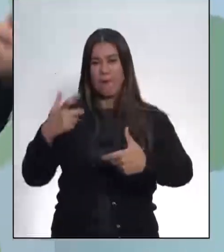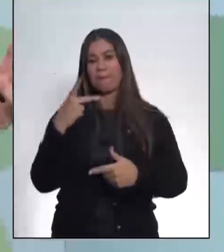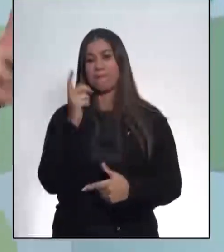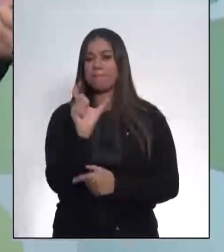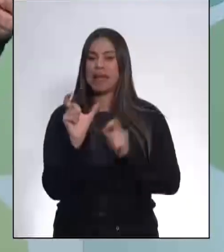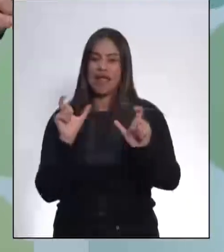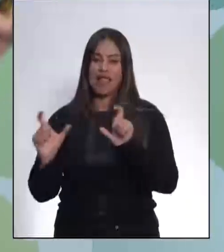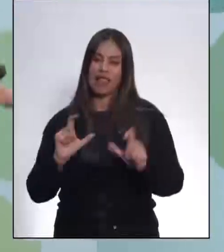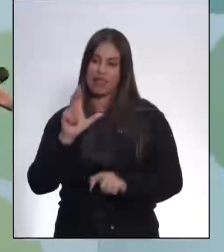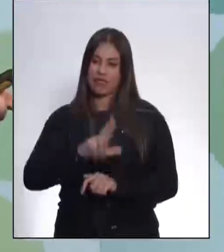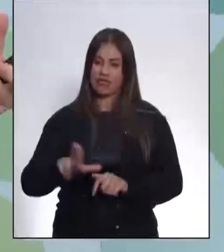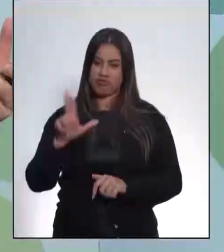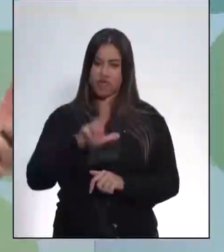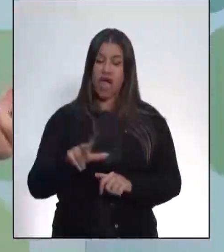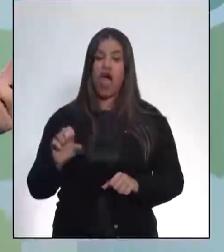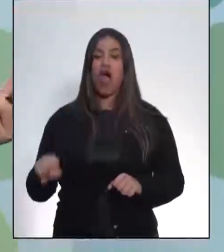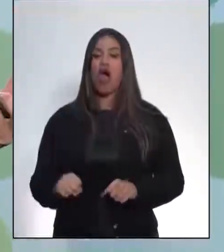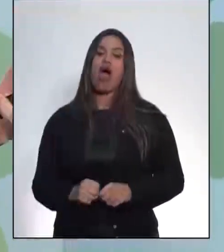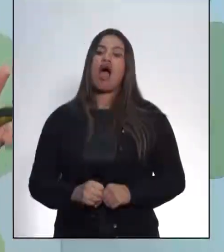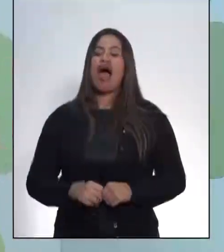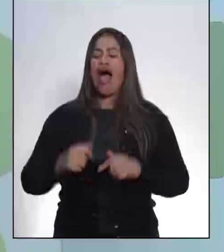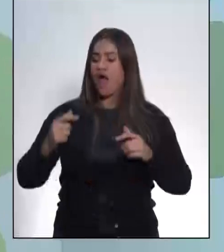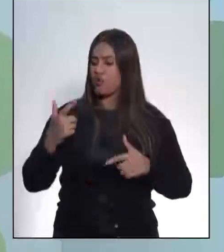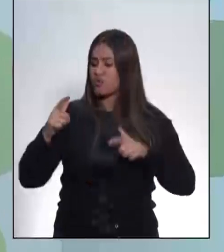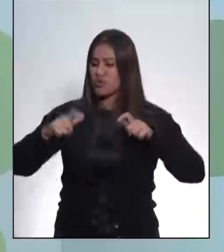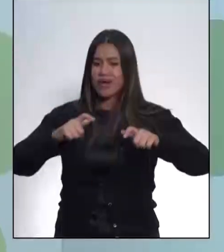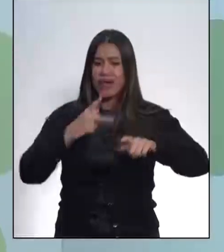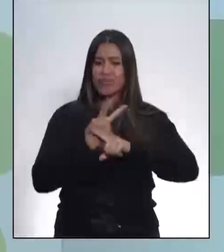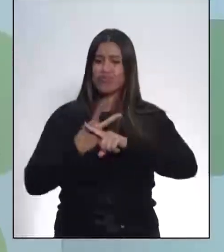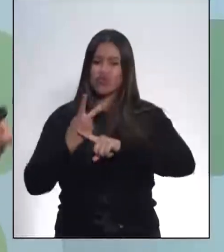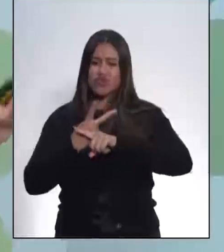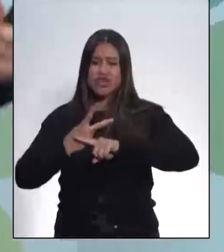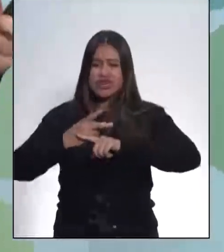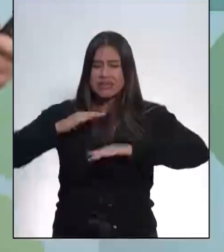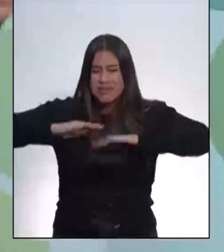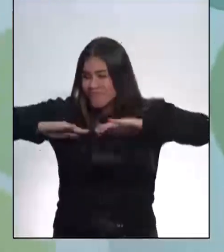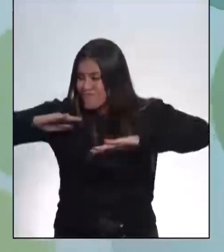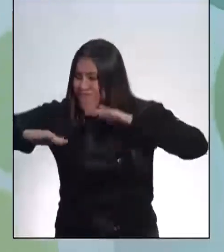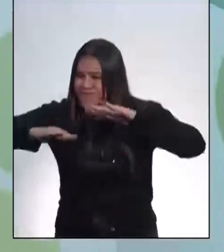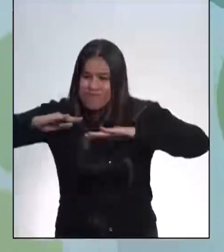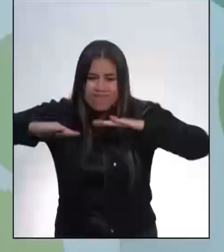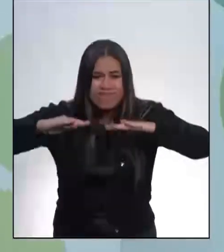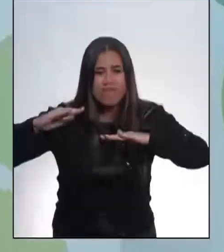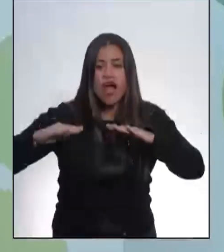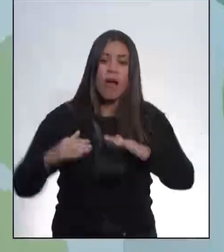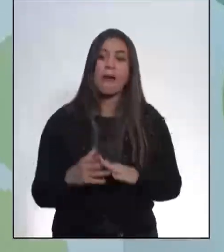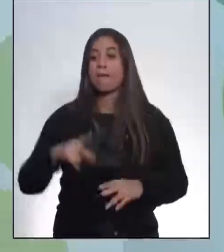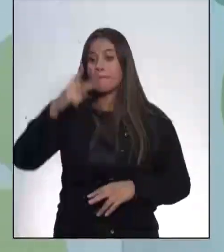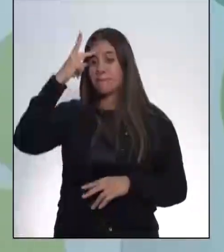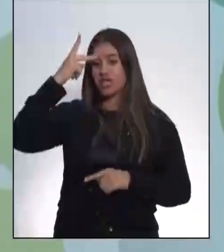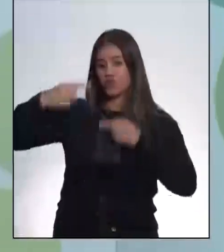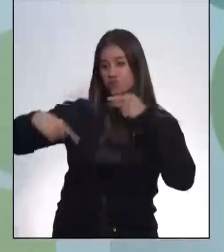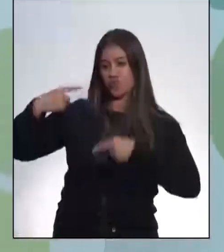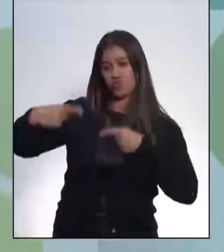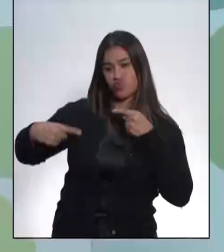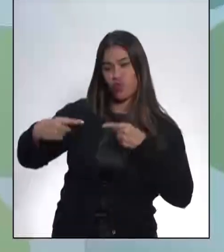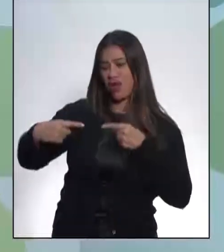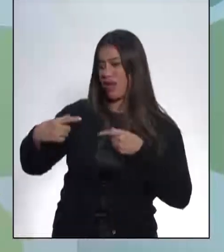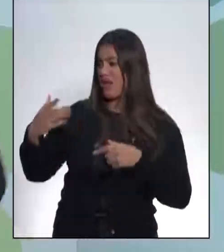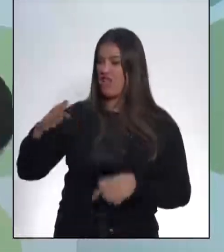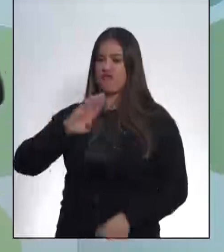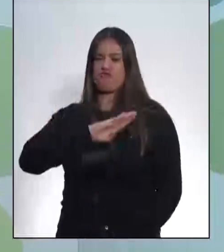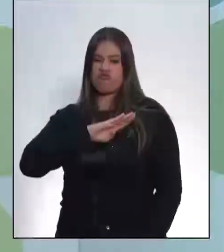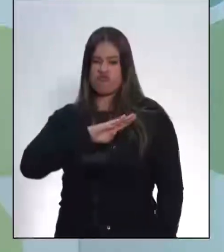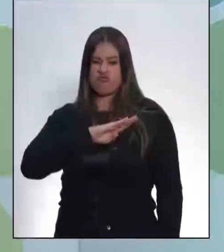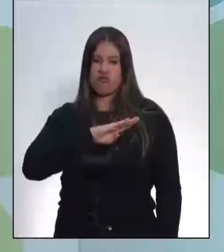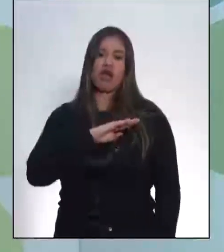você está procurando o emprego é o campo de batalha, é a trincheira. A pessoa que está lutando, disputando com você a vaga, é seu inimigo.